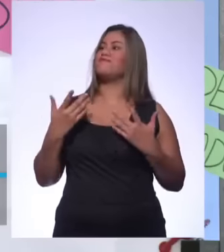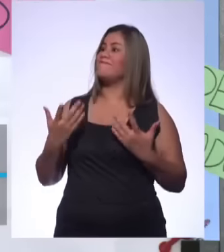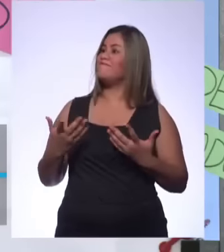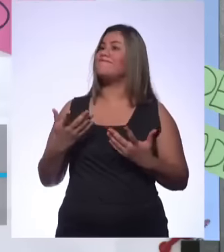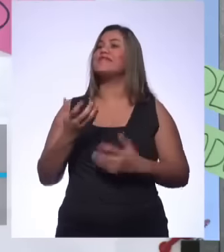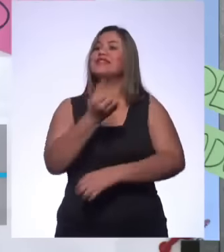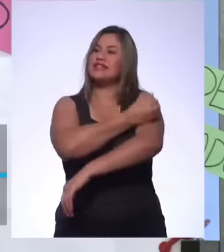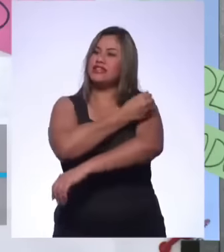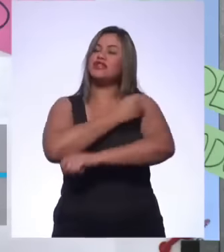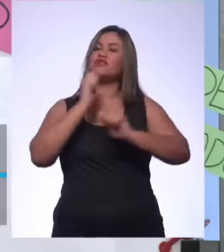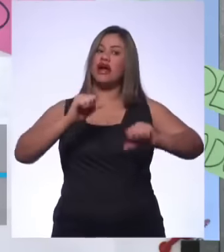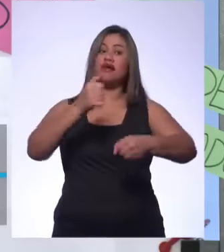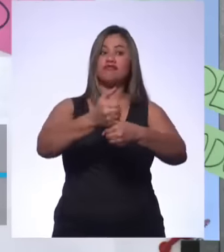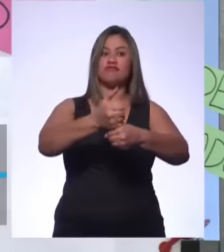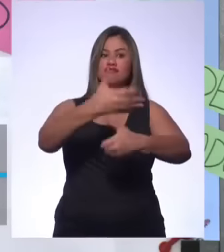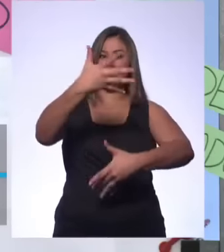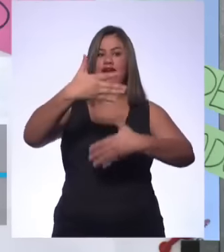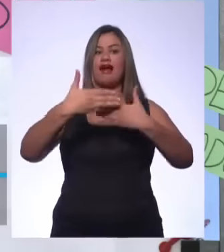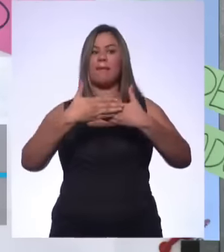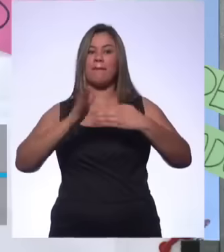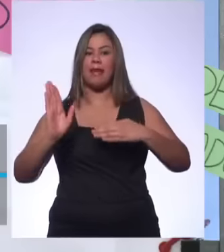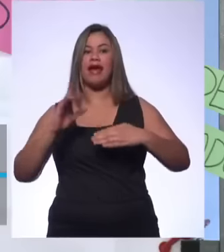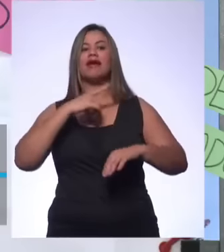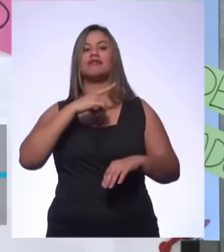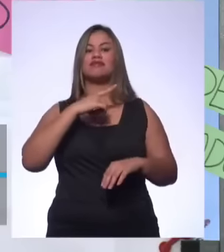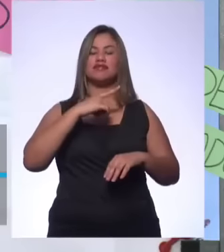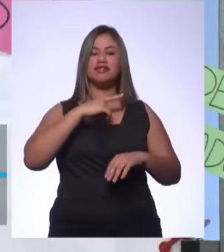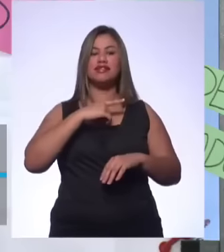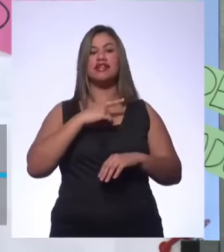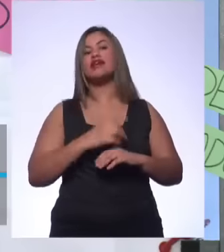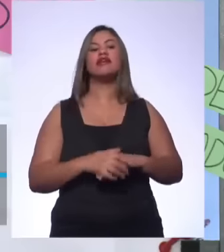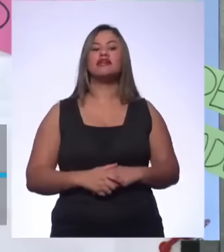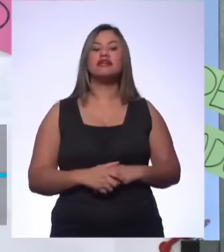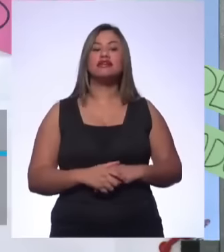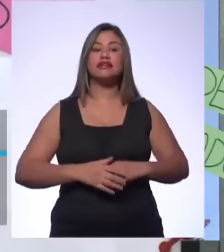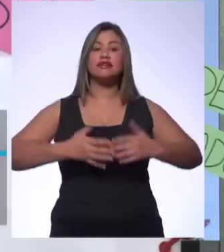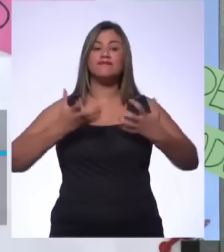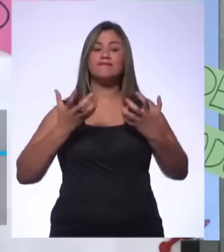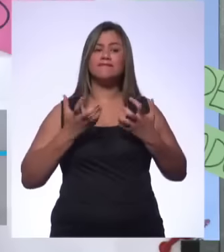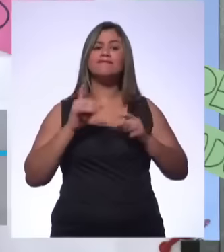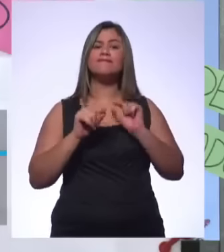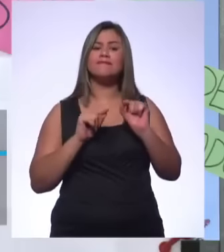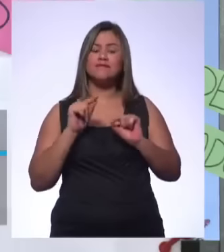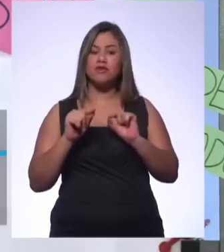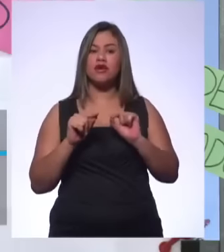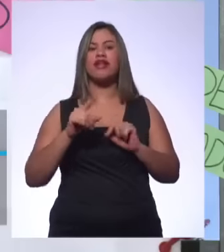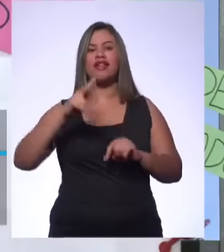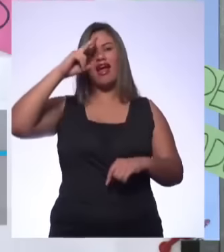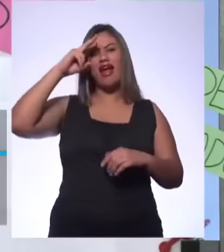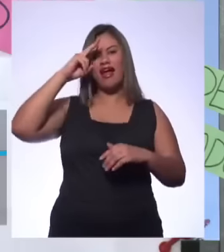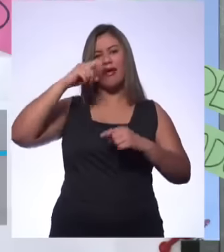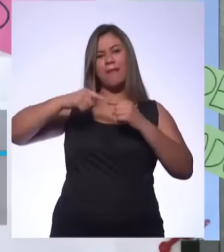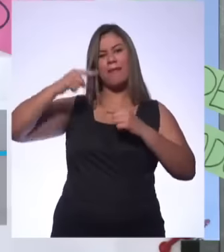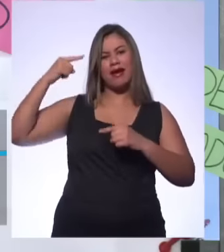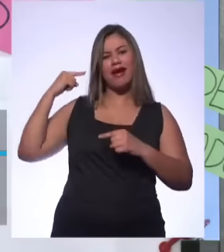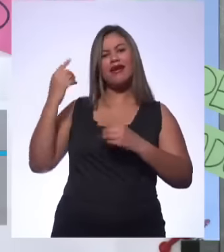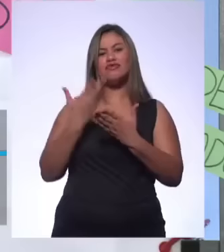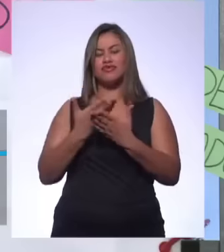fazer isso. Sim. O chat vai começar aberto para vocês. Então, o que eu quero? Vamos fazer igual na aula passada, está